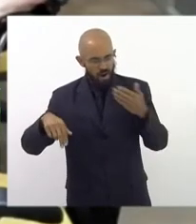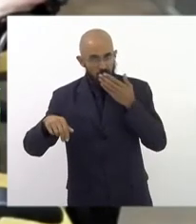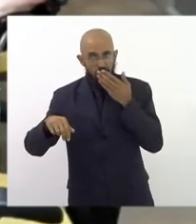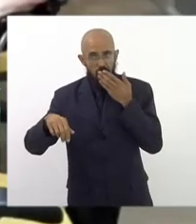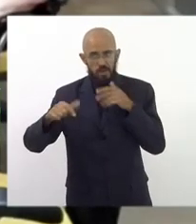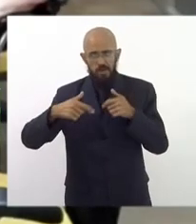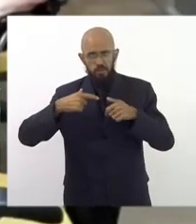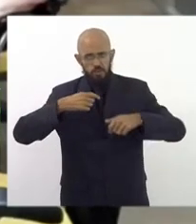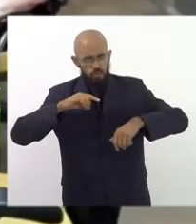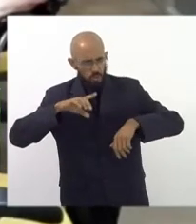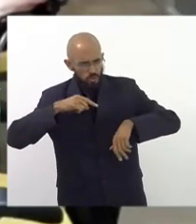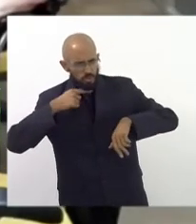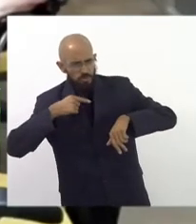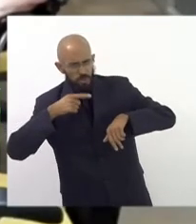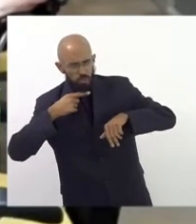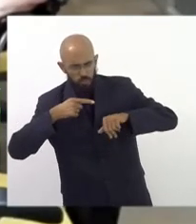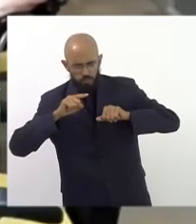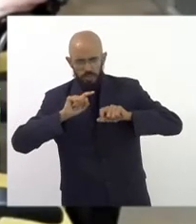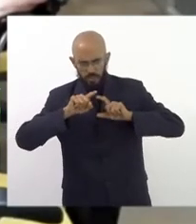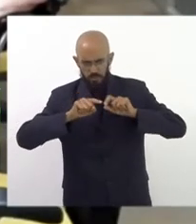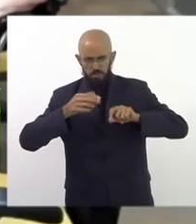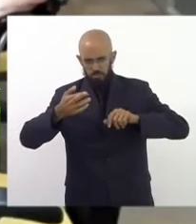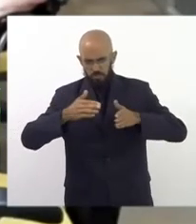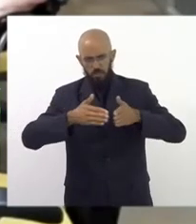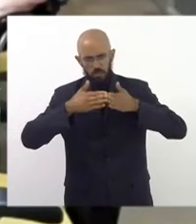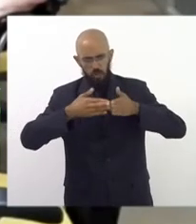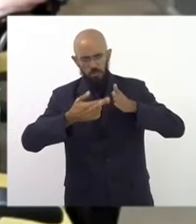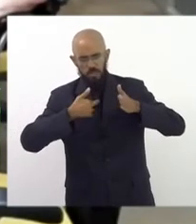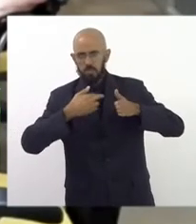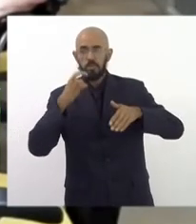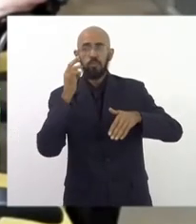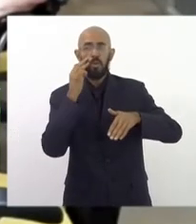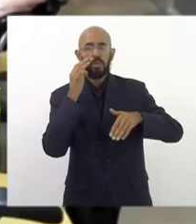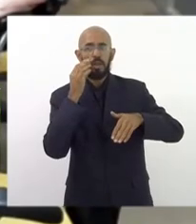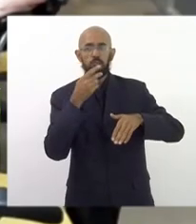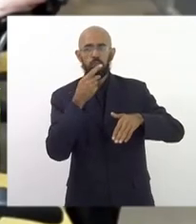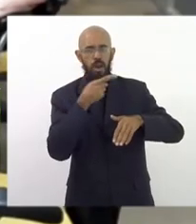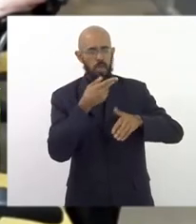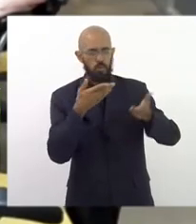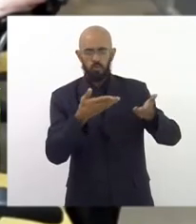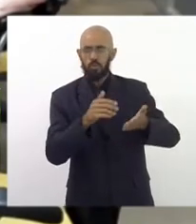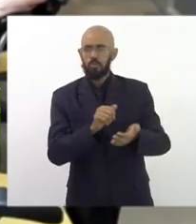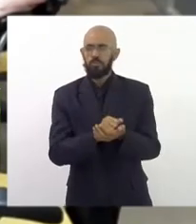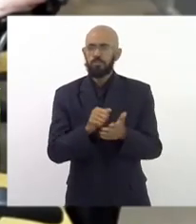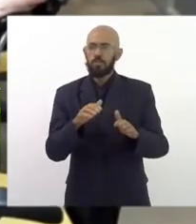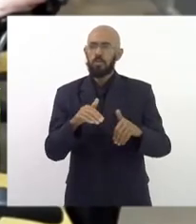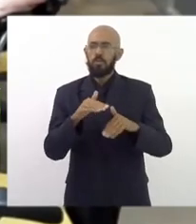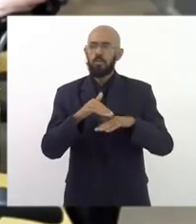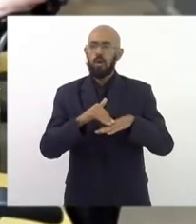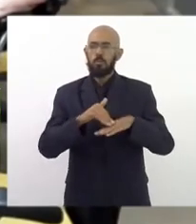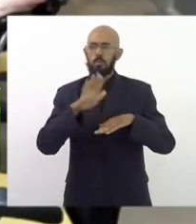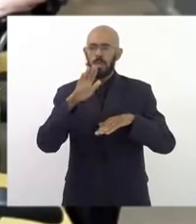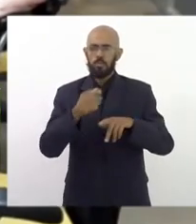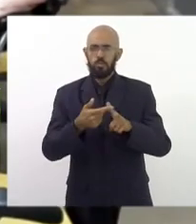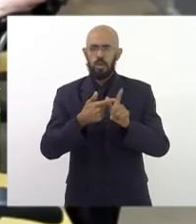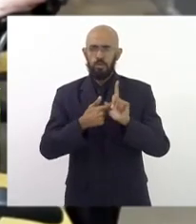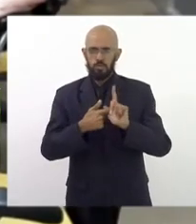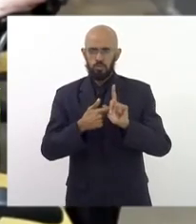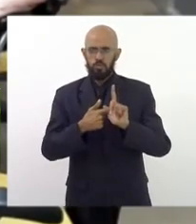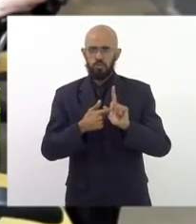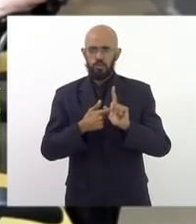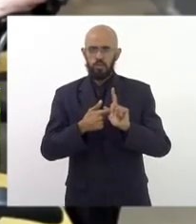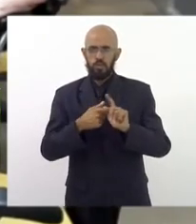Oi, pois não. Me tira uma dúvida técnica, por favor. O crescimento de juros em cargos da dívida, que em nível real